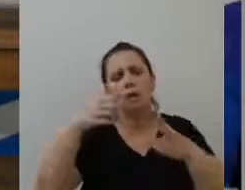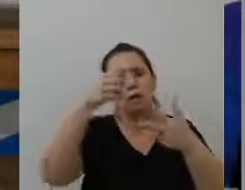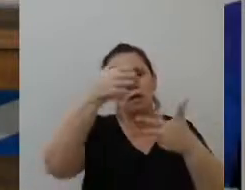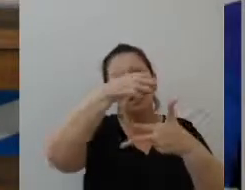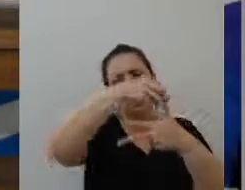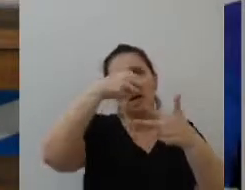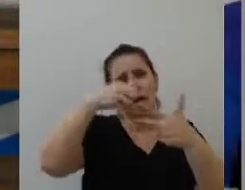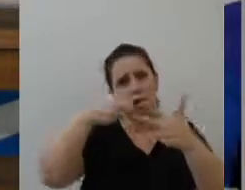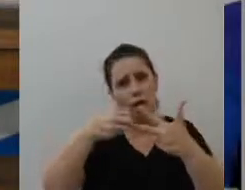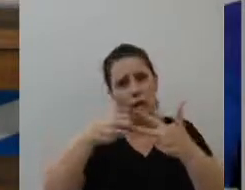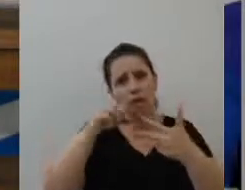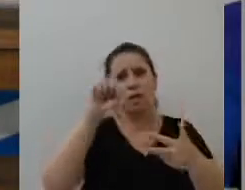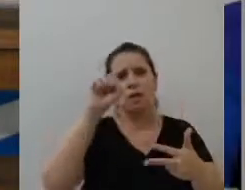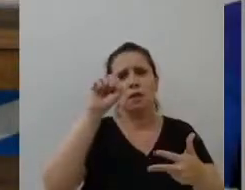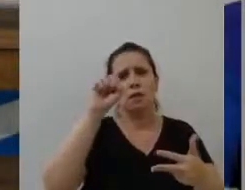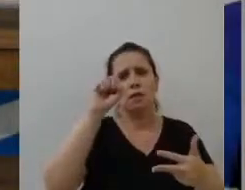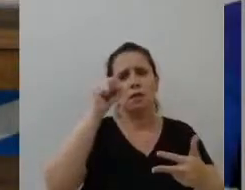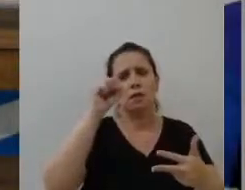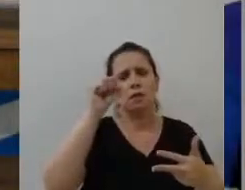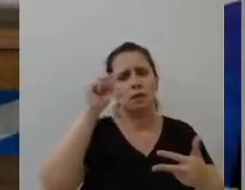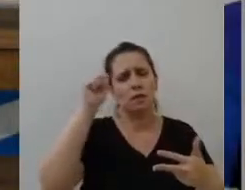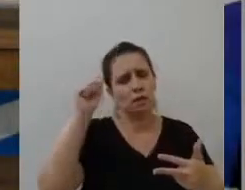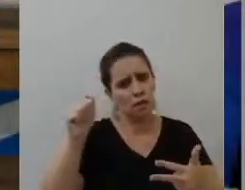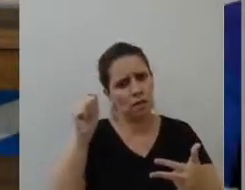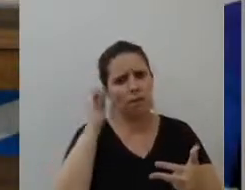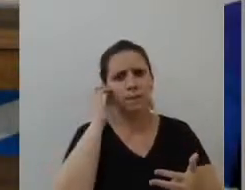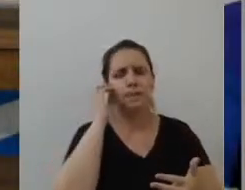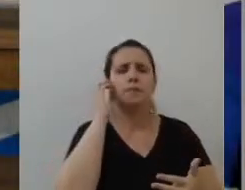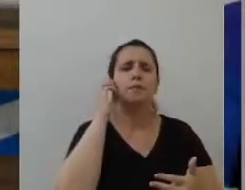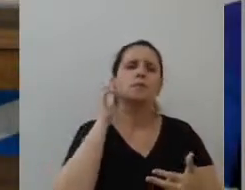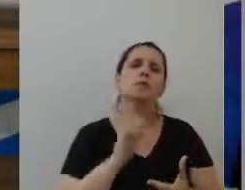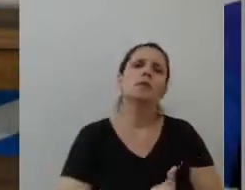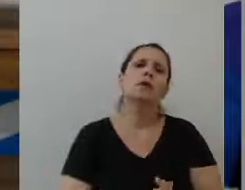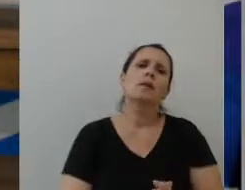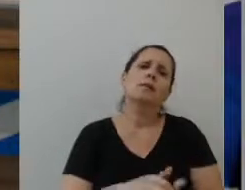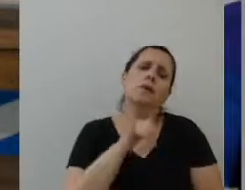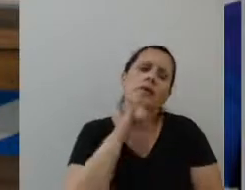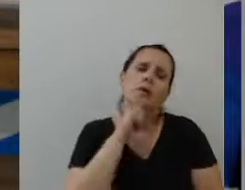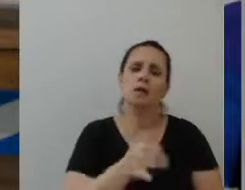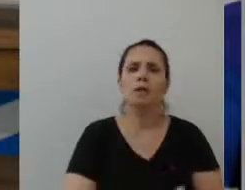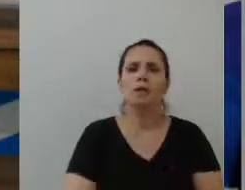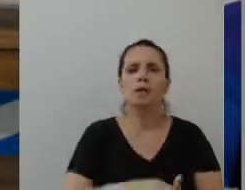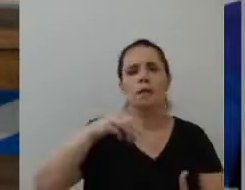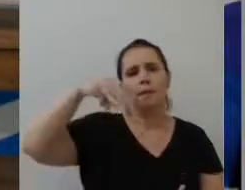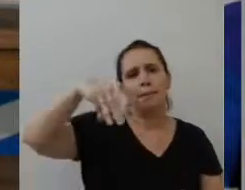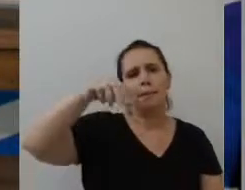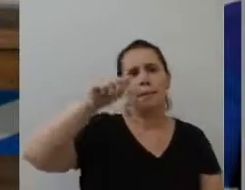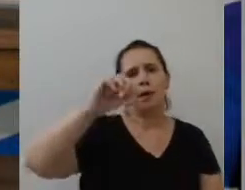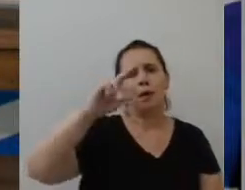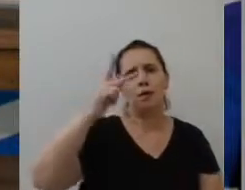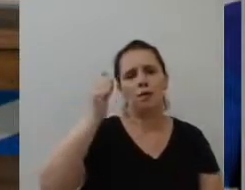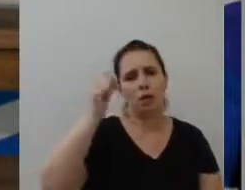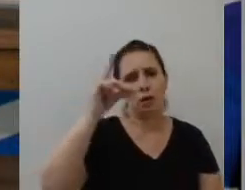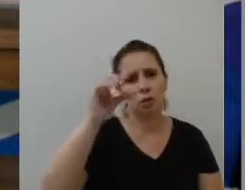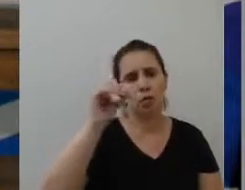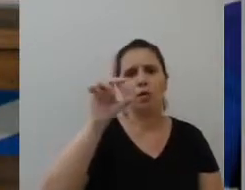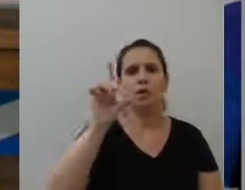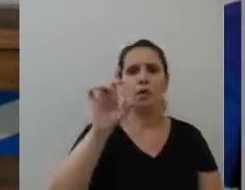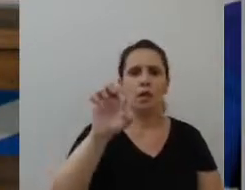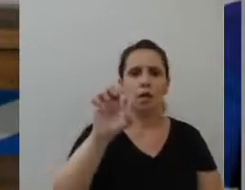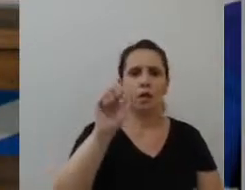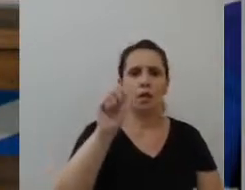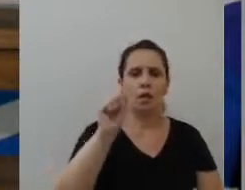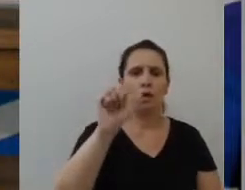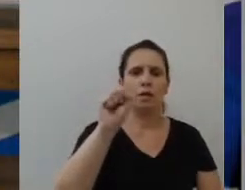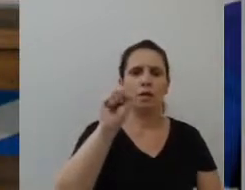2, que é o tema da nossa aula de hoje, Álvares de Azevedo, das obras Machado de Assis, José de Alencar,